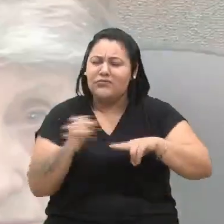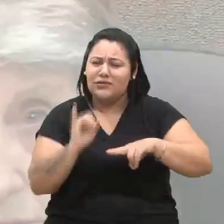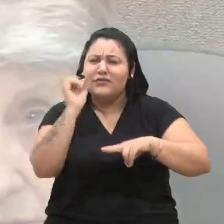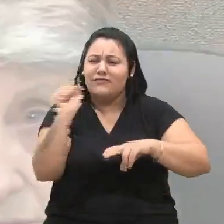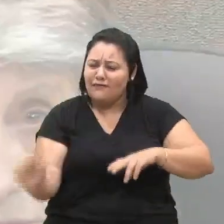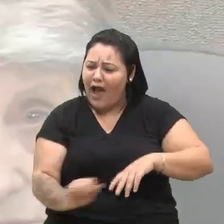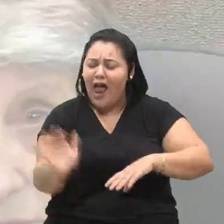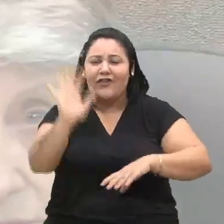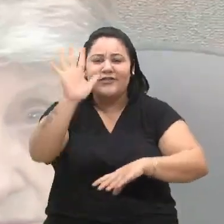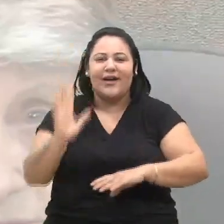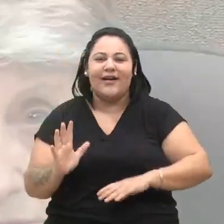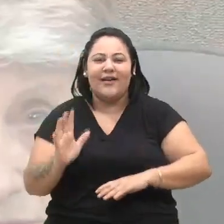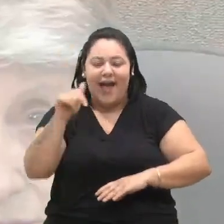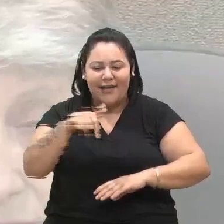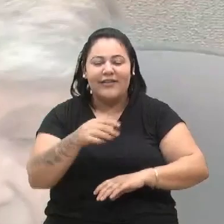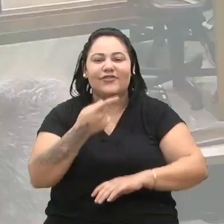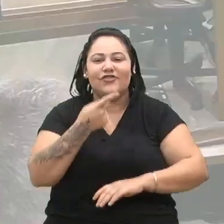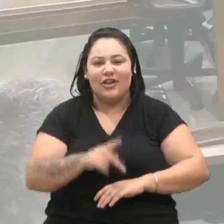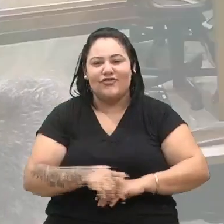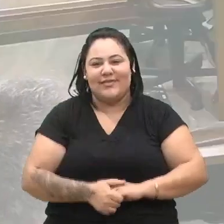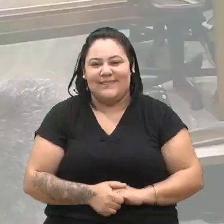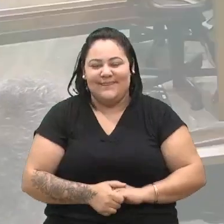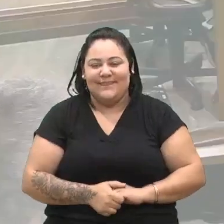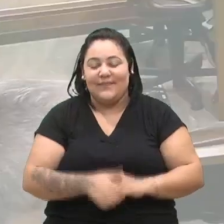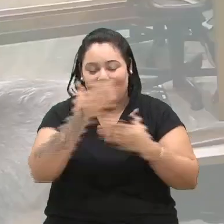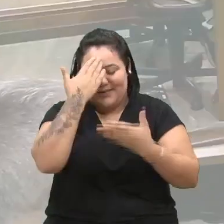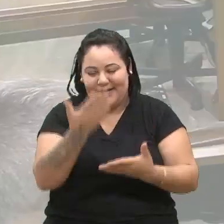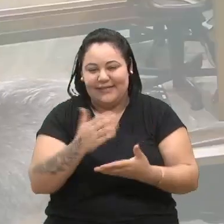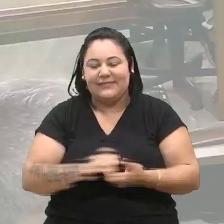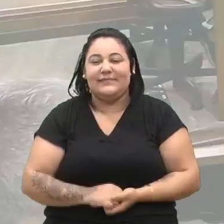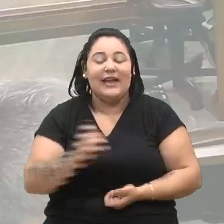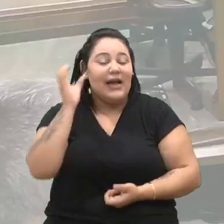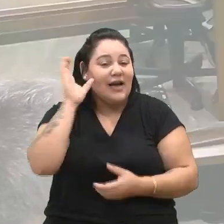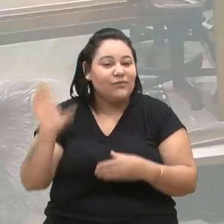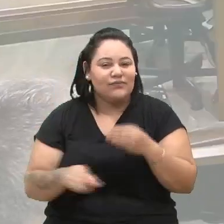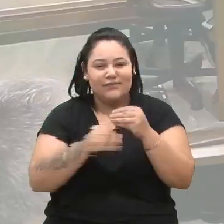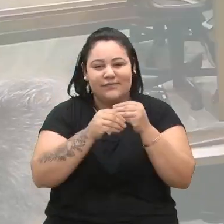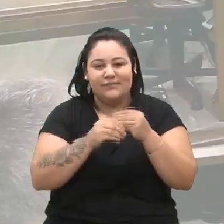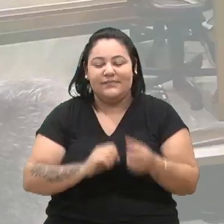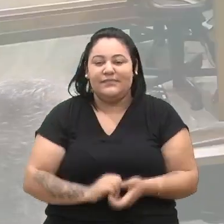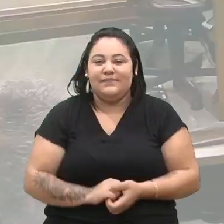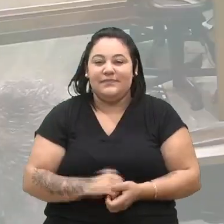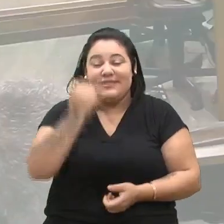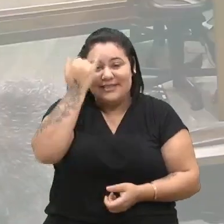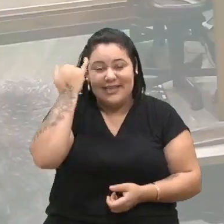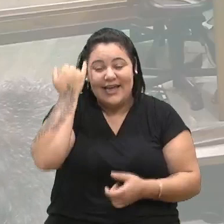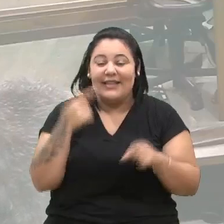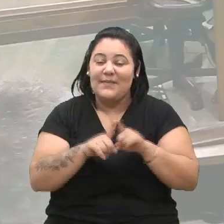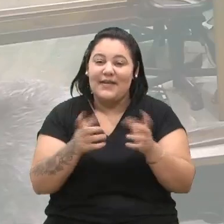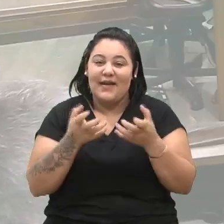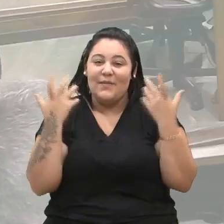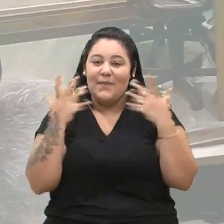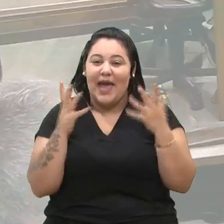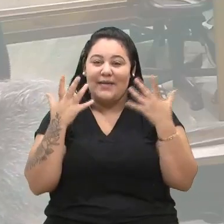os nossos de Caxias. Obrigado. Obrigado, vereador Cadori. Sua parte. Vereador D'Ambros, também quero